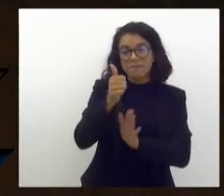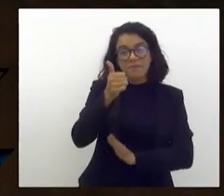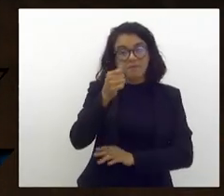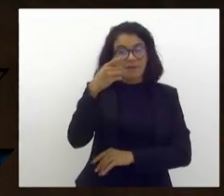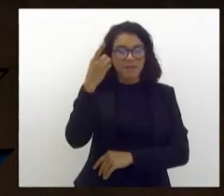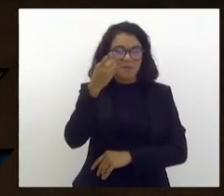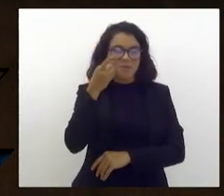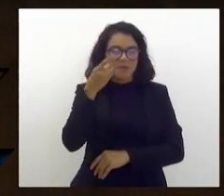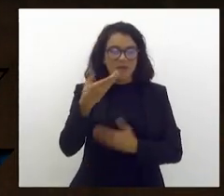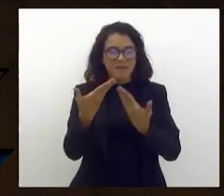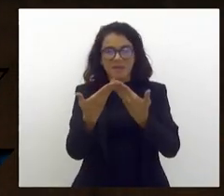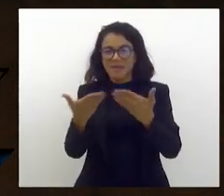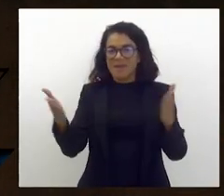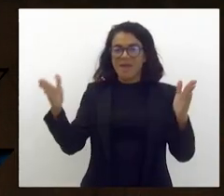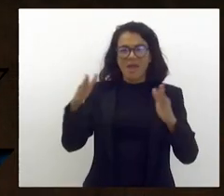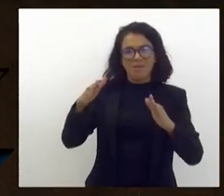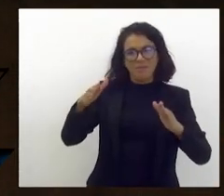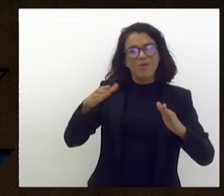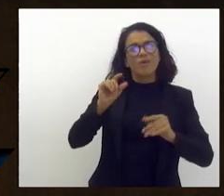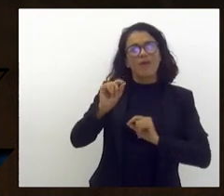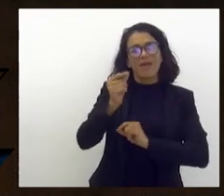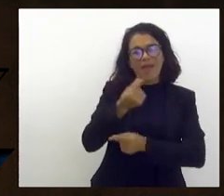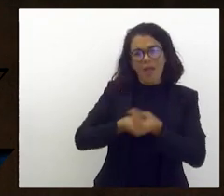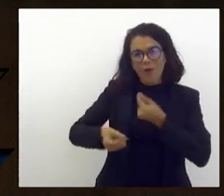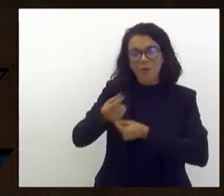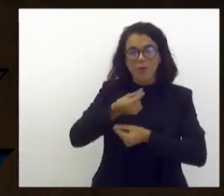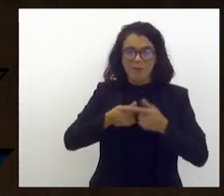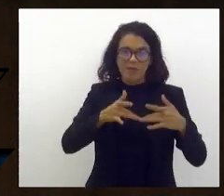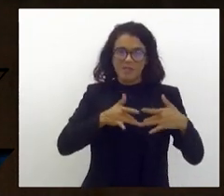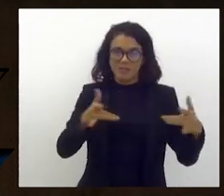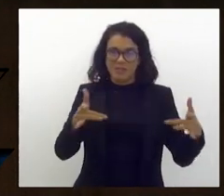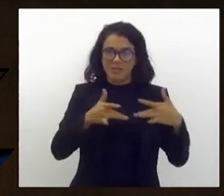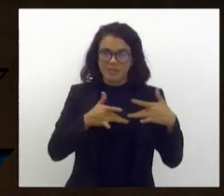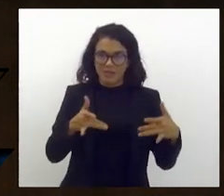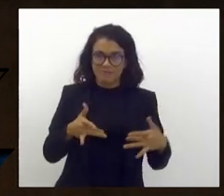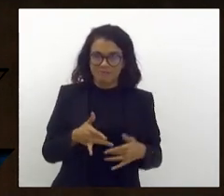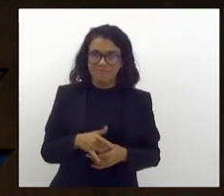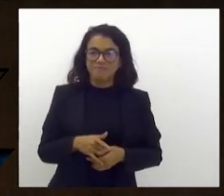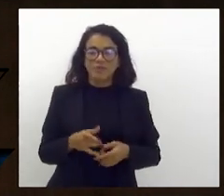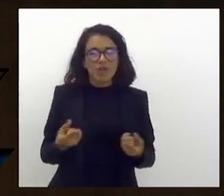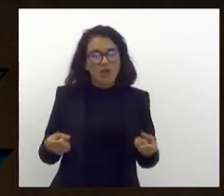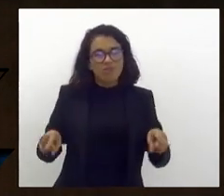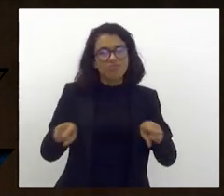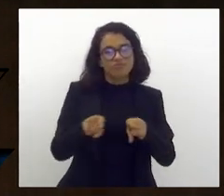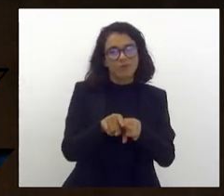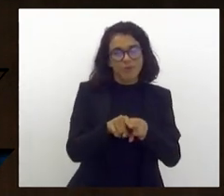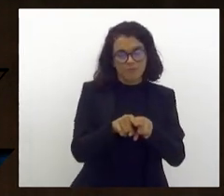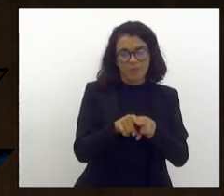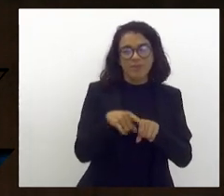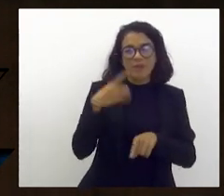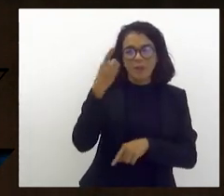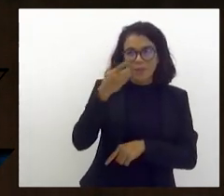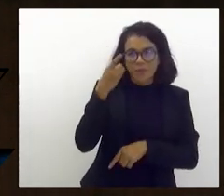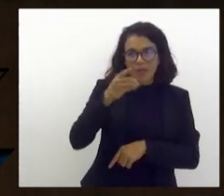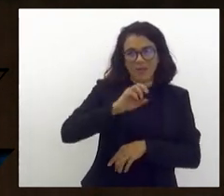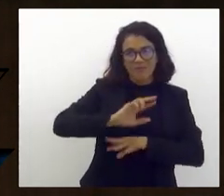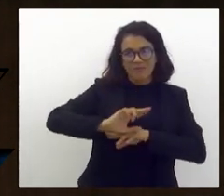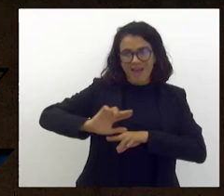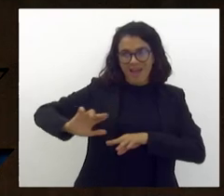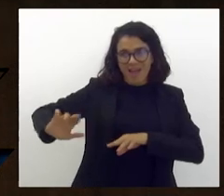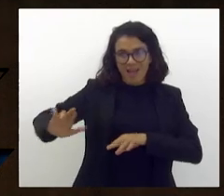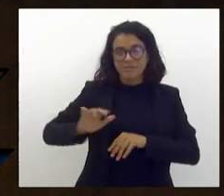deputada que abriu a Frente da Economia Solidária, que eu integro, junto com o deputado Flávio Serafini, com vários